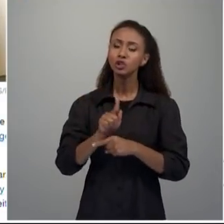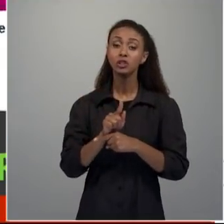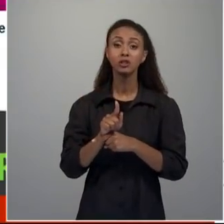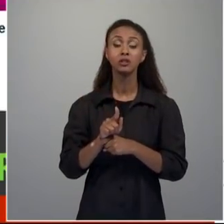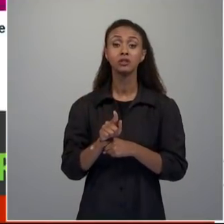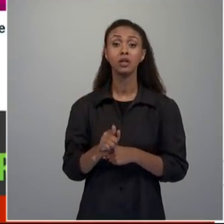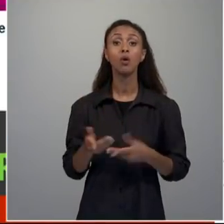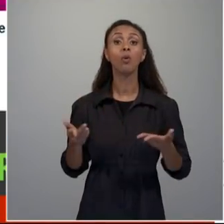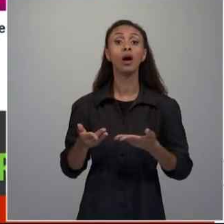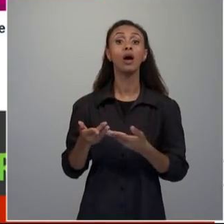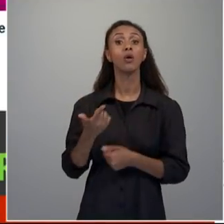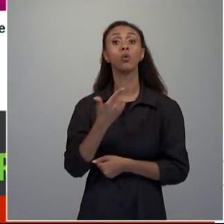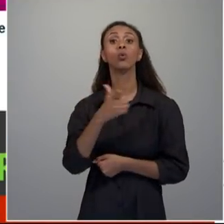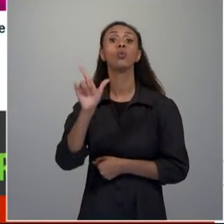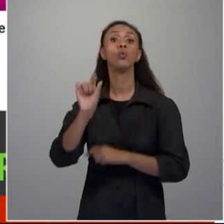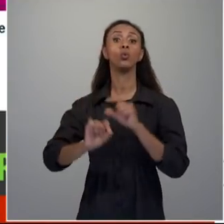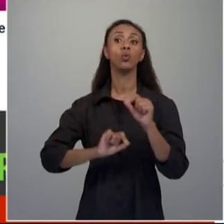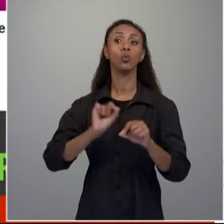vou pra onde